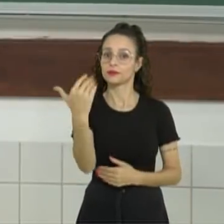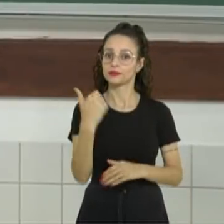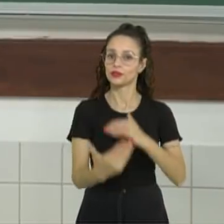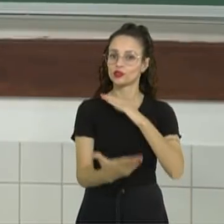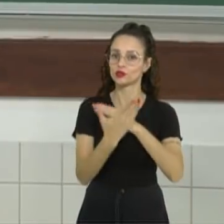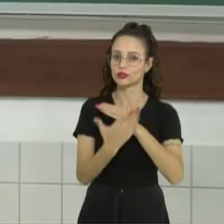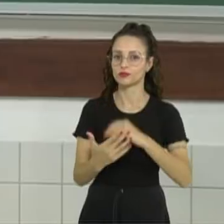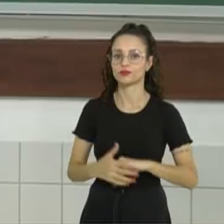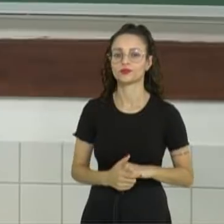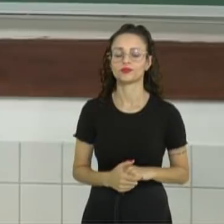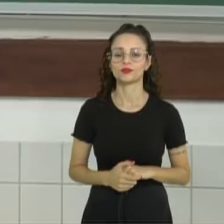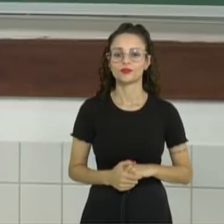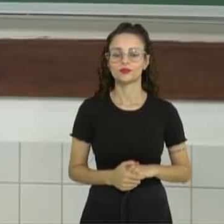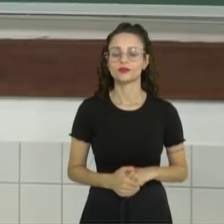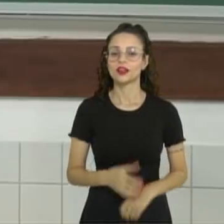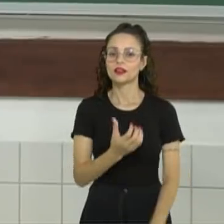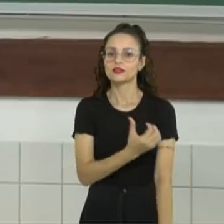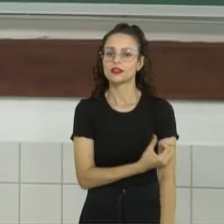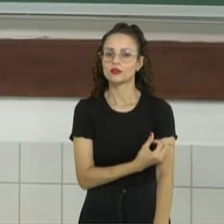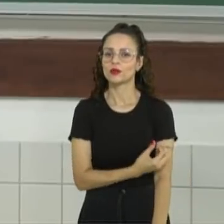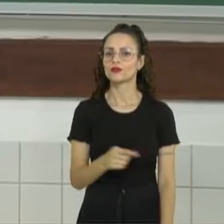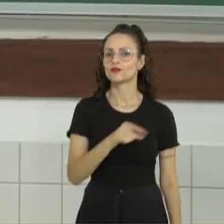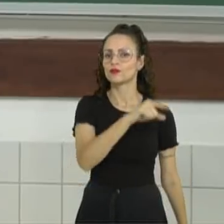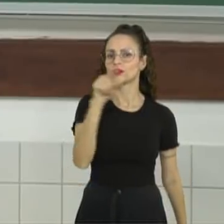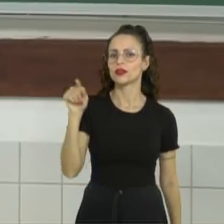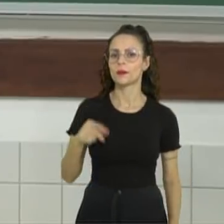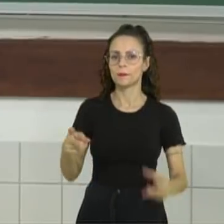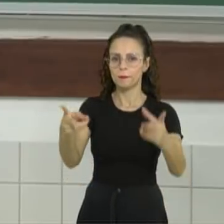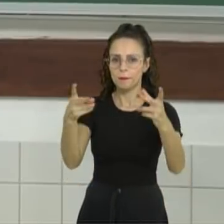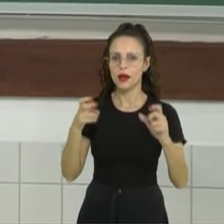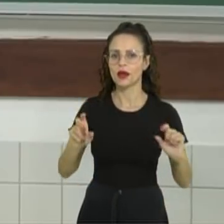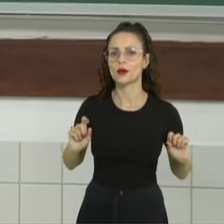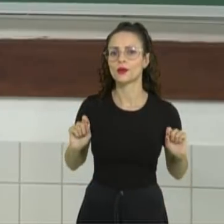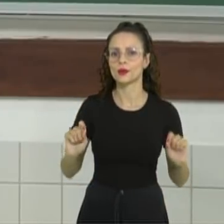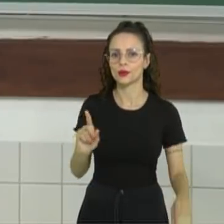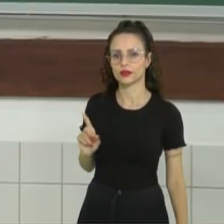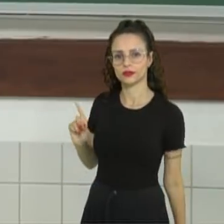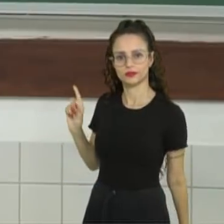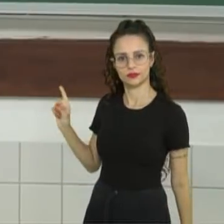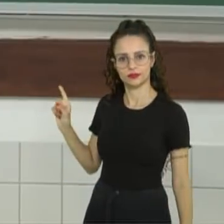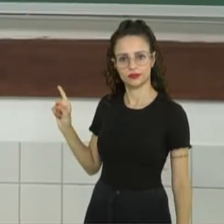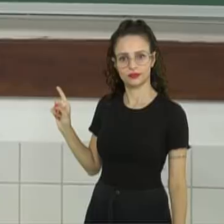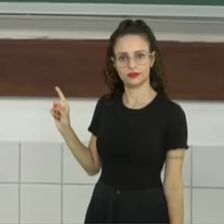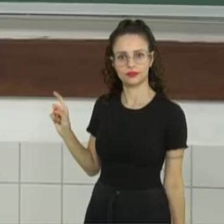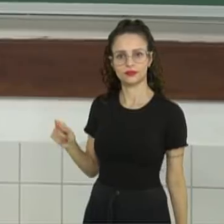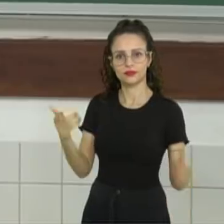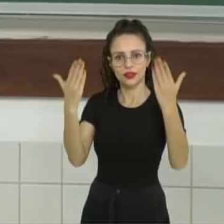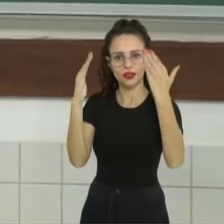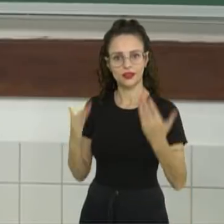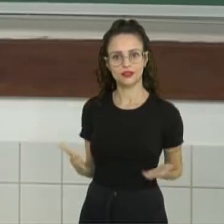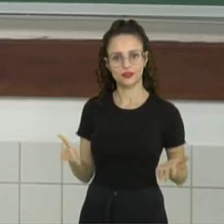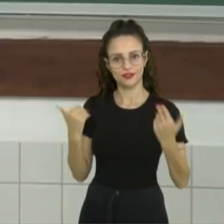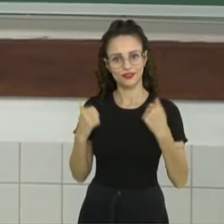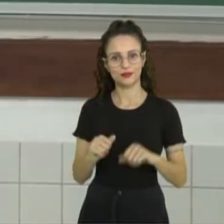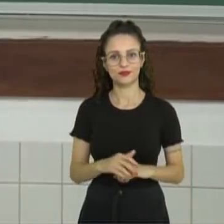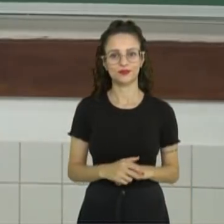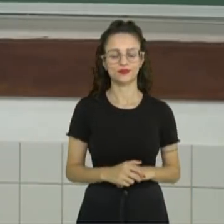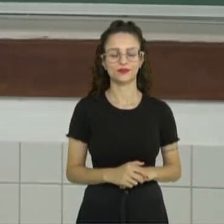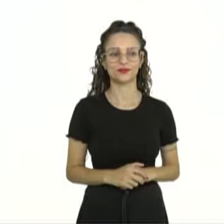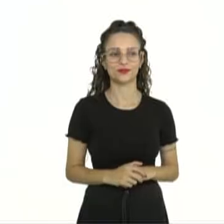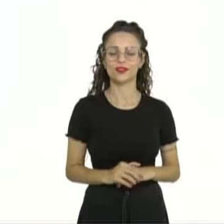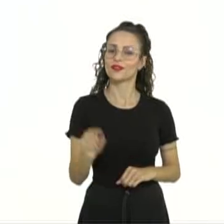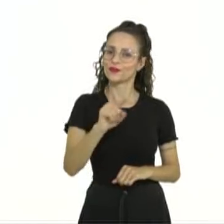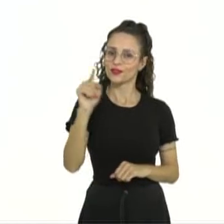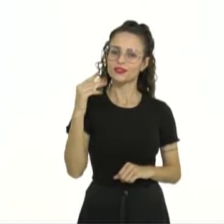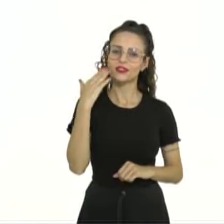galerinha. Galera do sexto ano, o que vocês observam nessa imagem? Para nós analisarmos juntos. Bora lá? Você